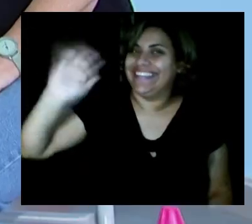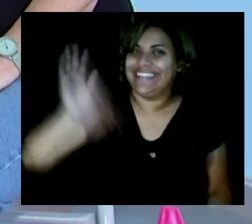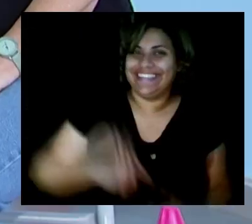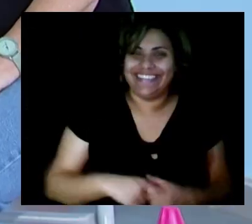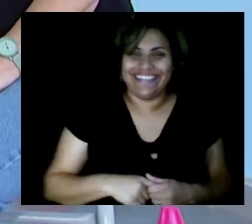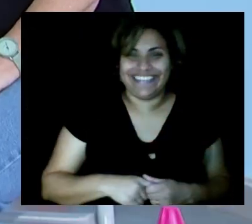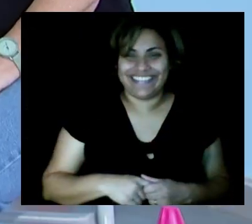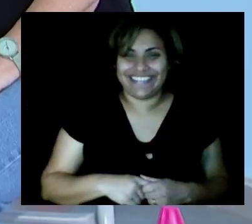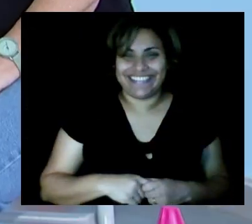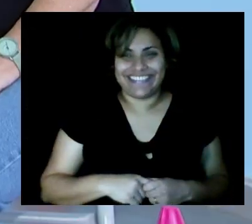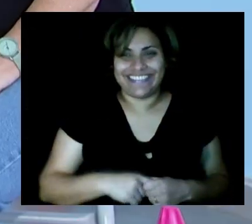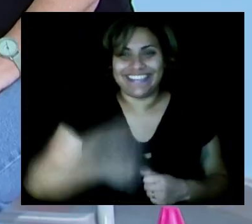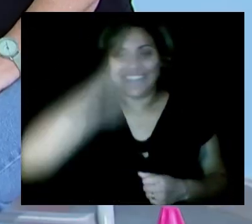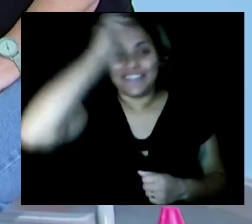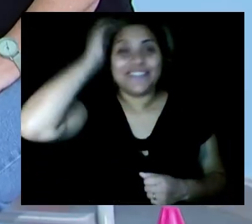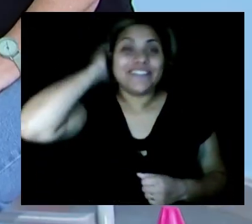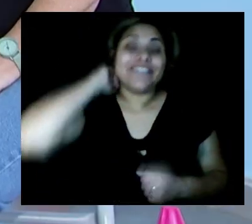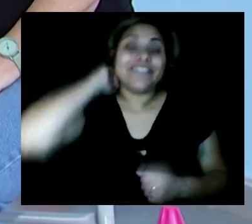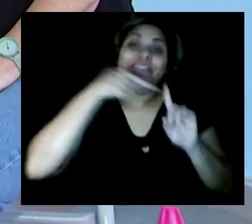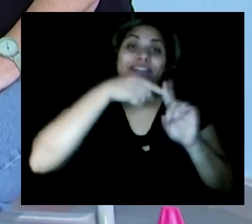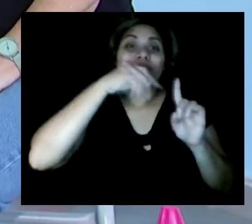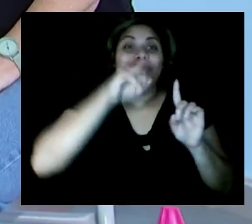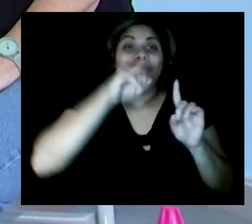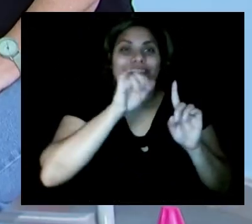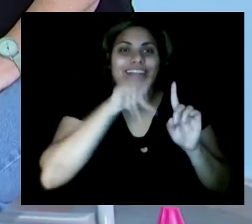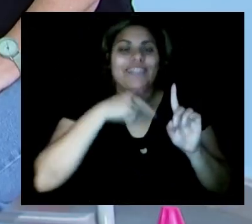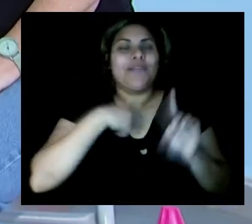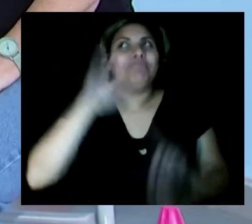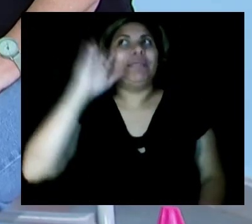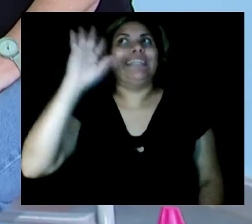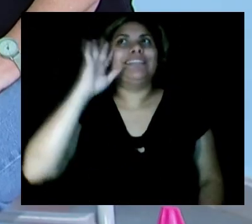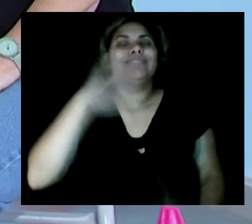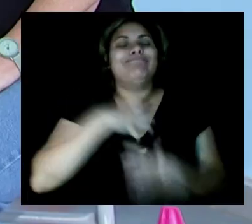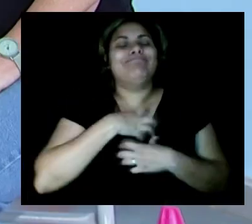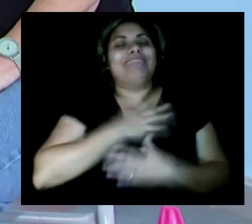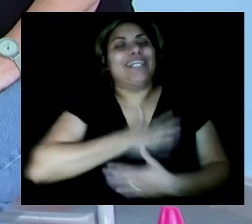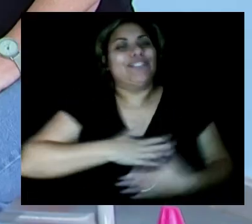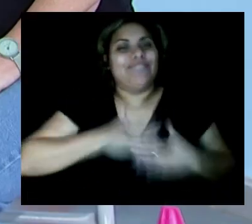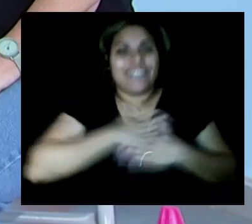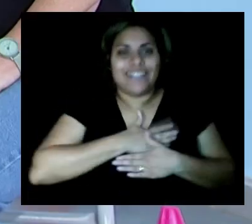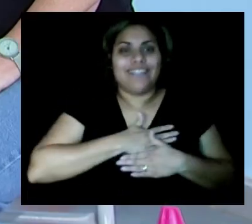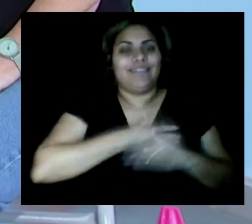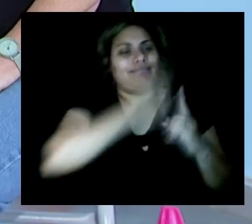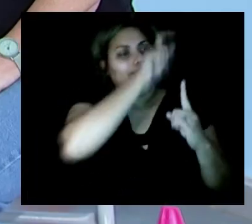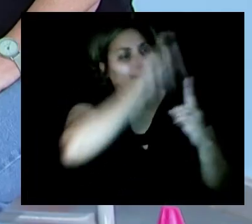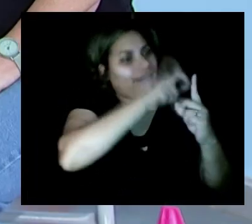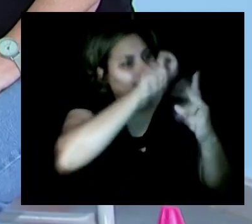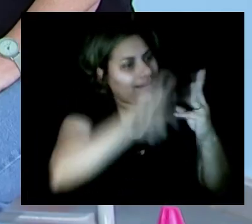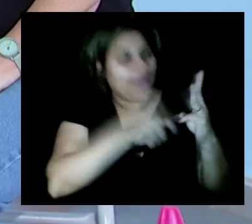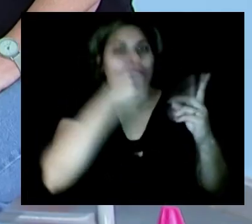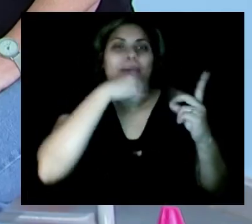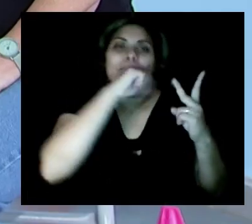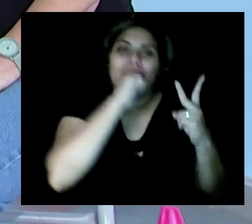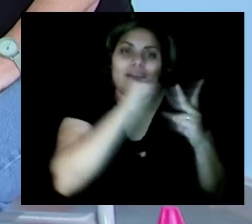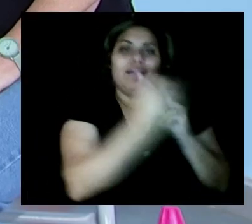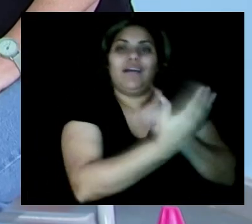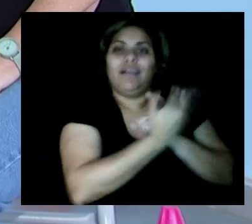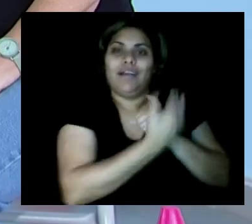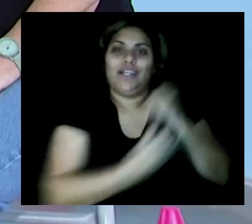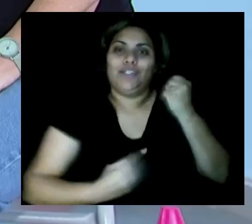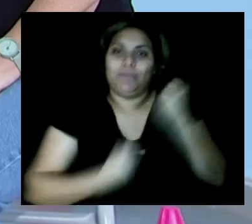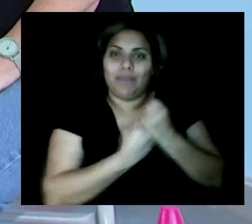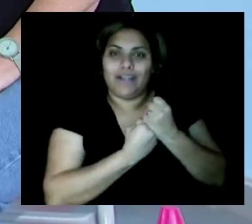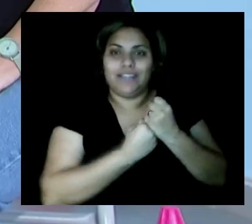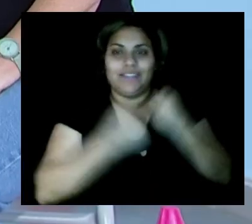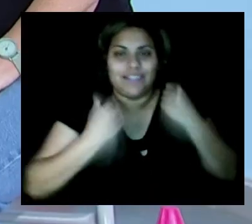Miriam, então eu imagino quão gratificante deve ser ver o depoimento dessas mães dizendo do suporte que encontraram aqui e principalmente